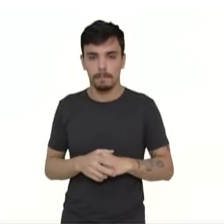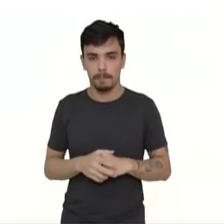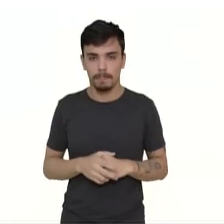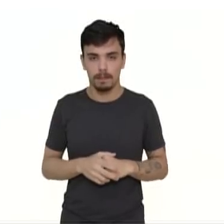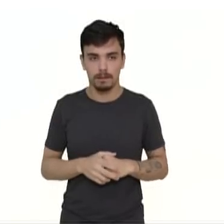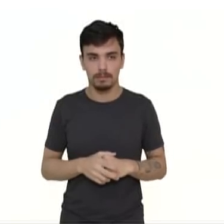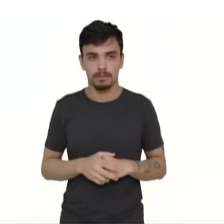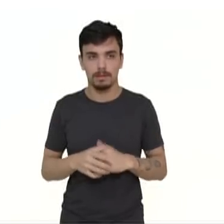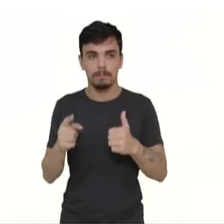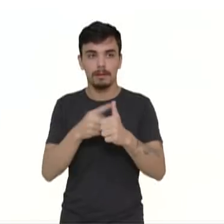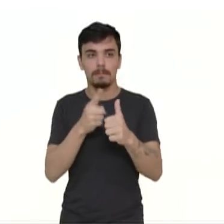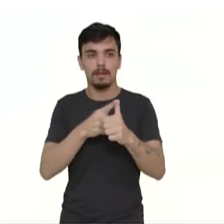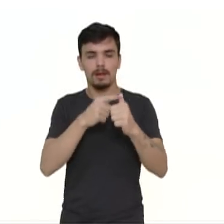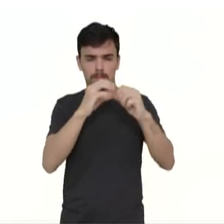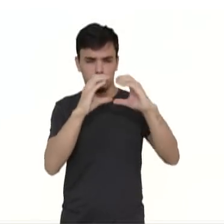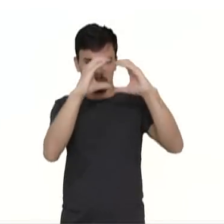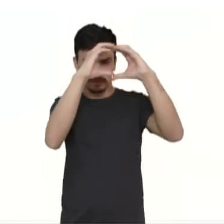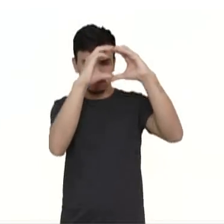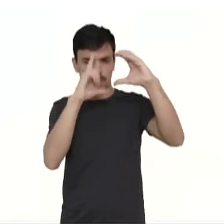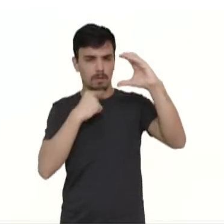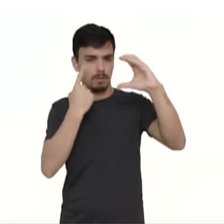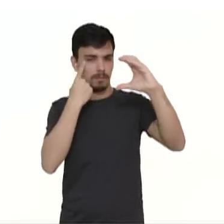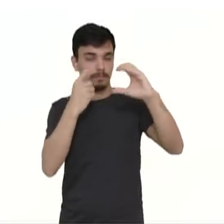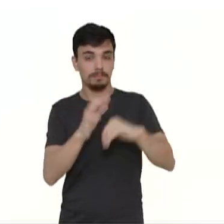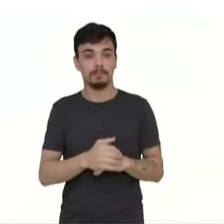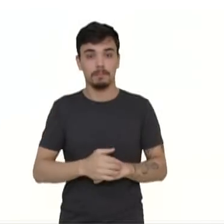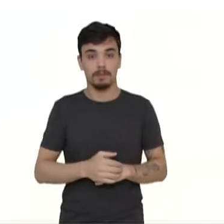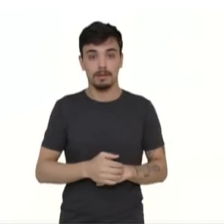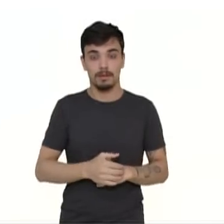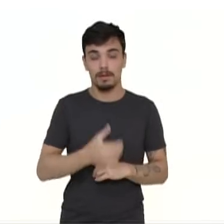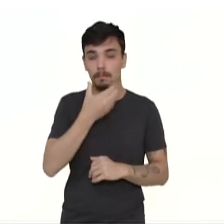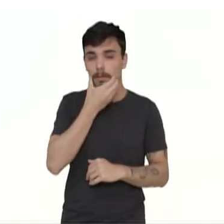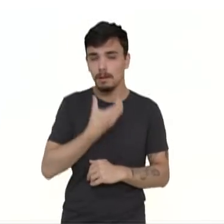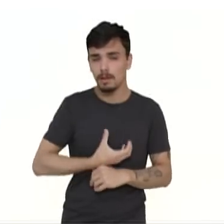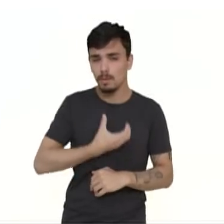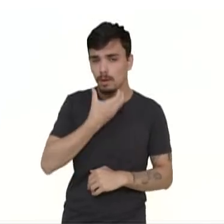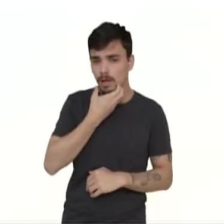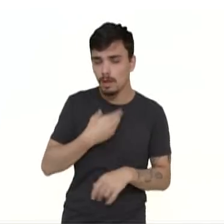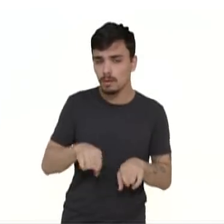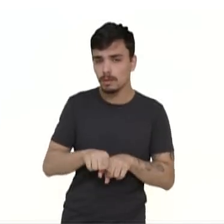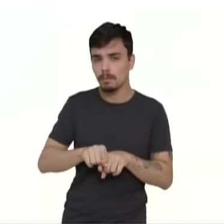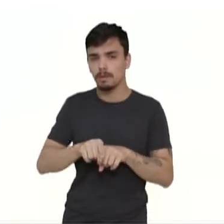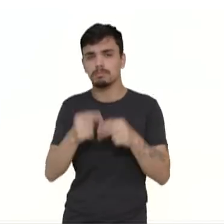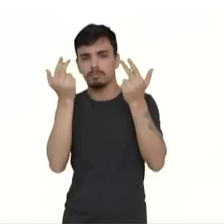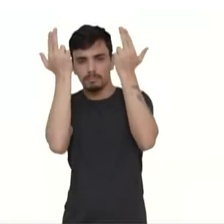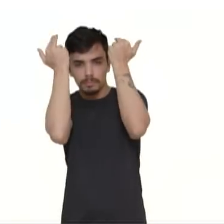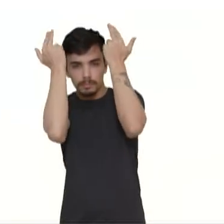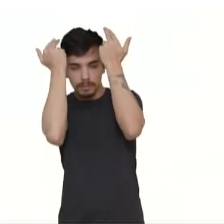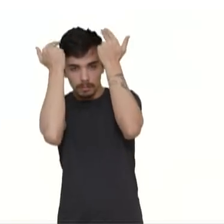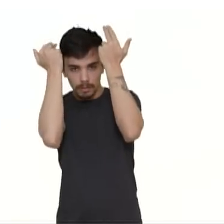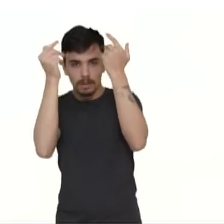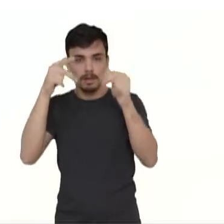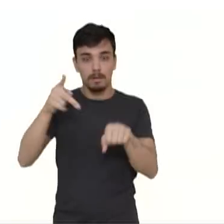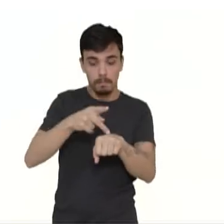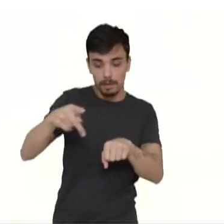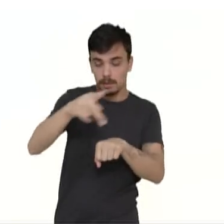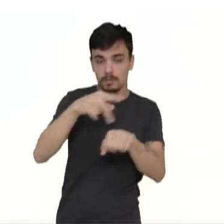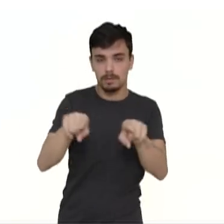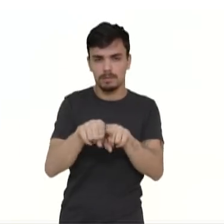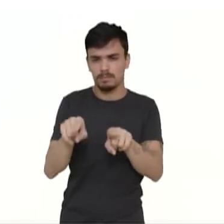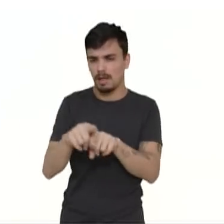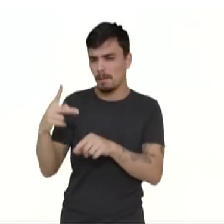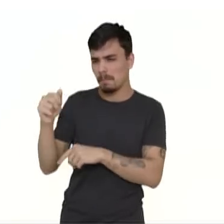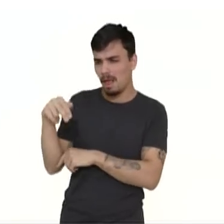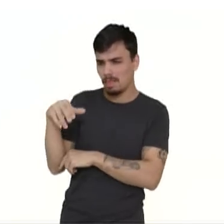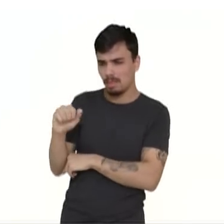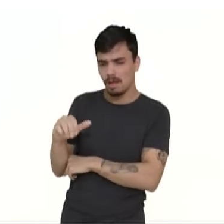primeiro balão o que consta. Papai Noel, Coelhinho da Páscoa, Panaca. Daqui a pouco